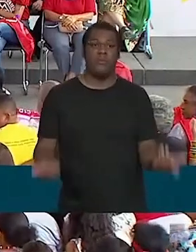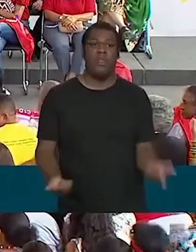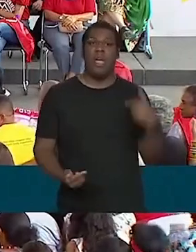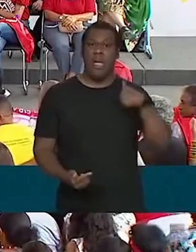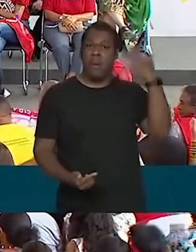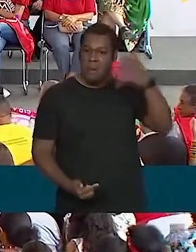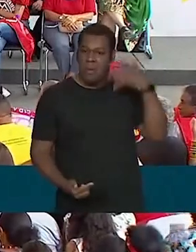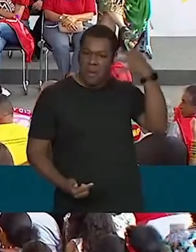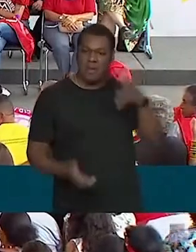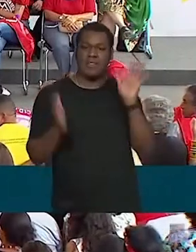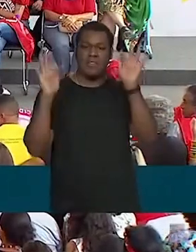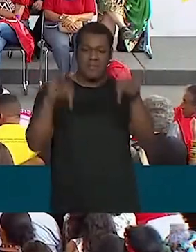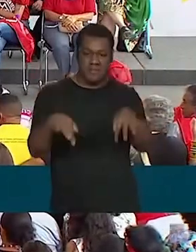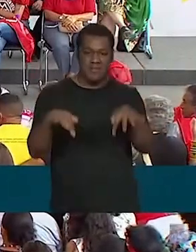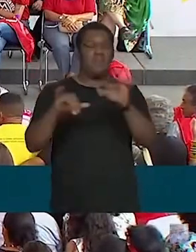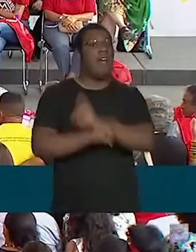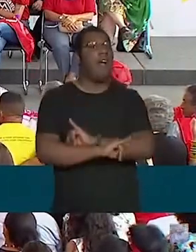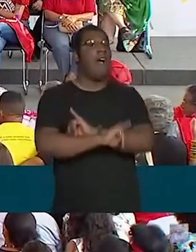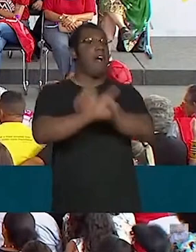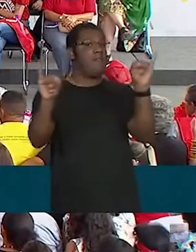terminar contando uma coisa para vocês.